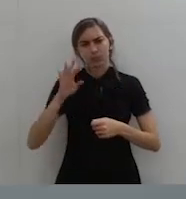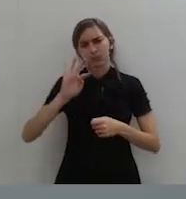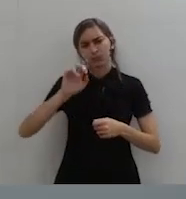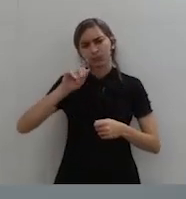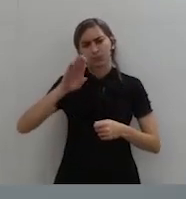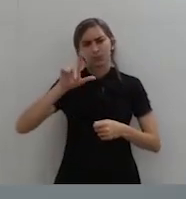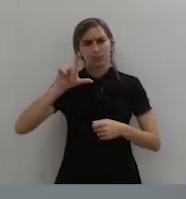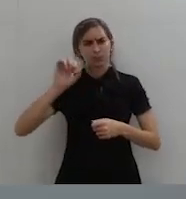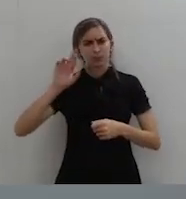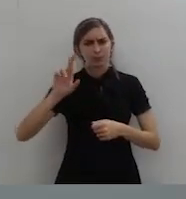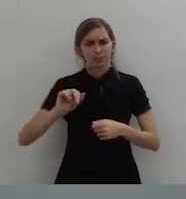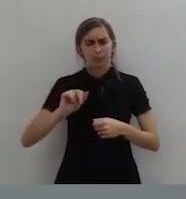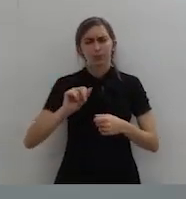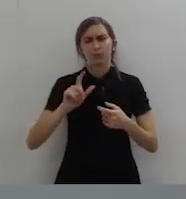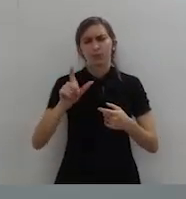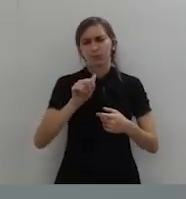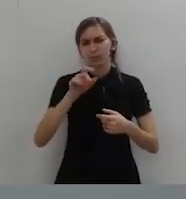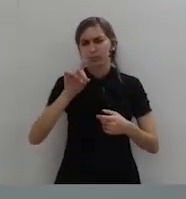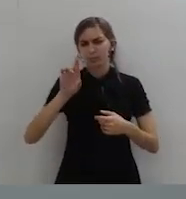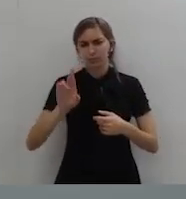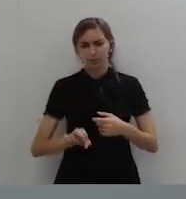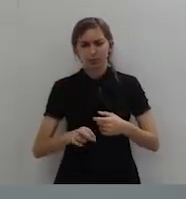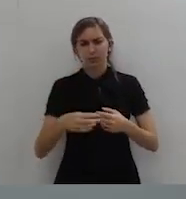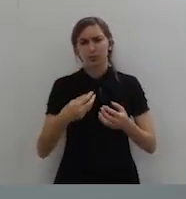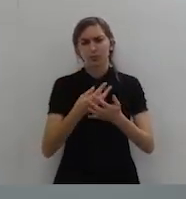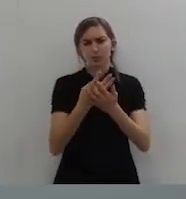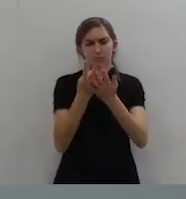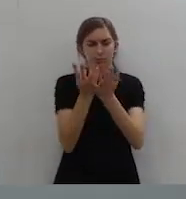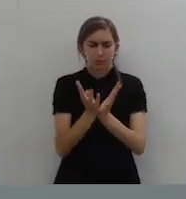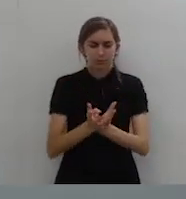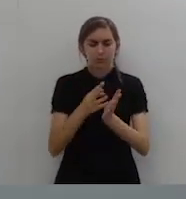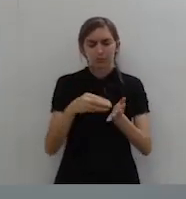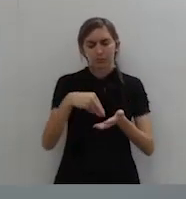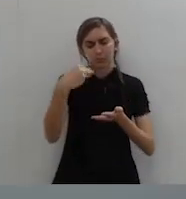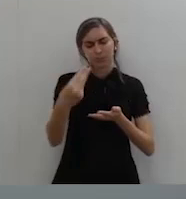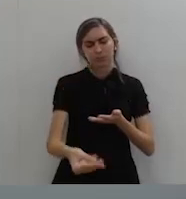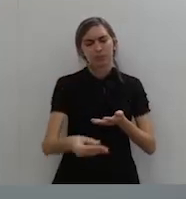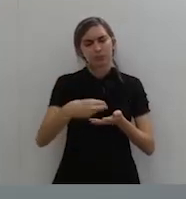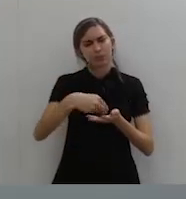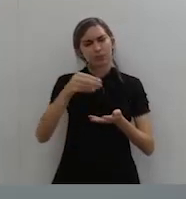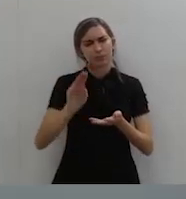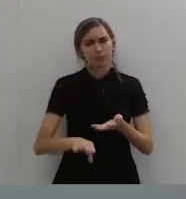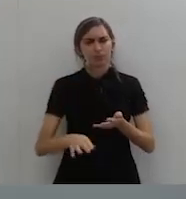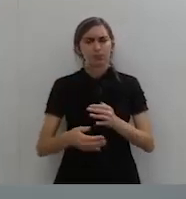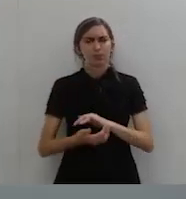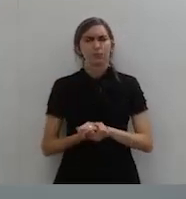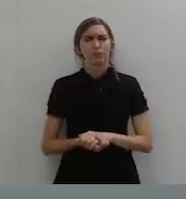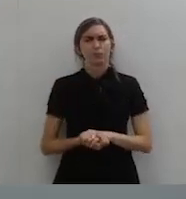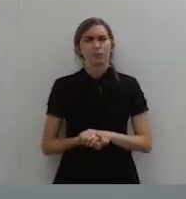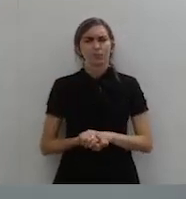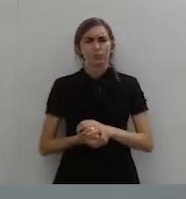de tabuleiros de xadrez e dama e os jogos de carteado, de carta, baralho.